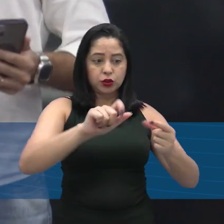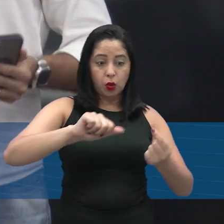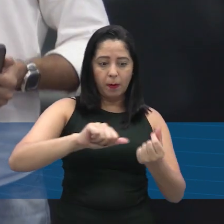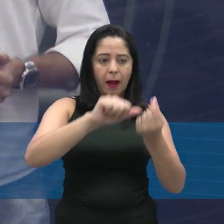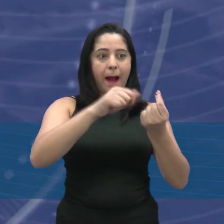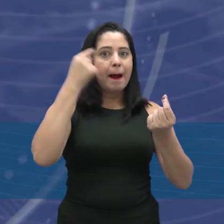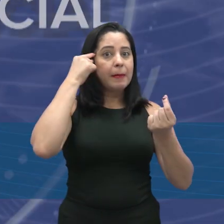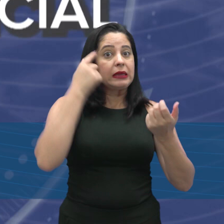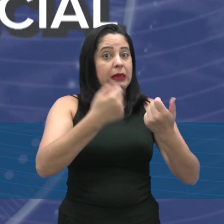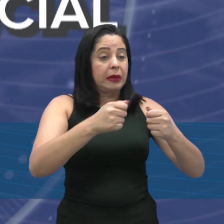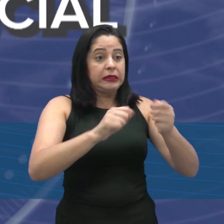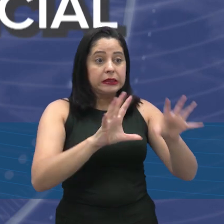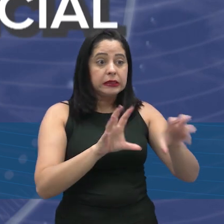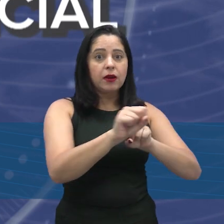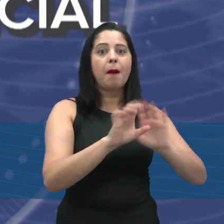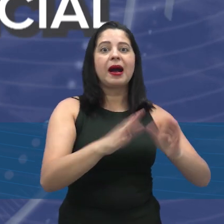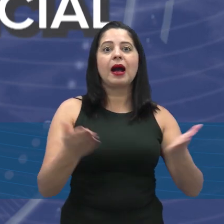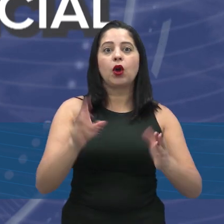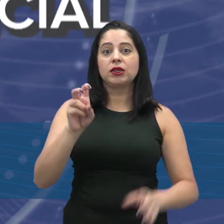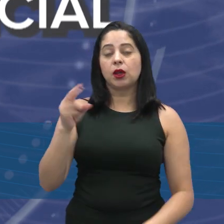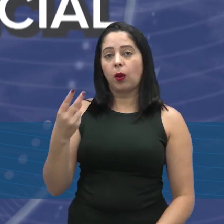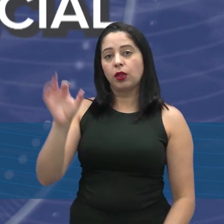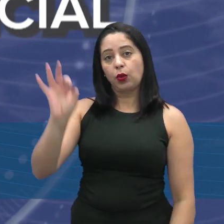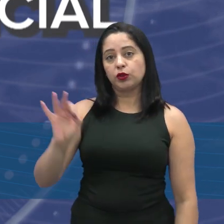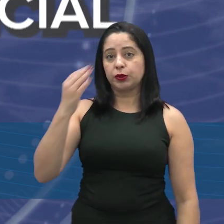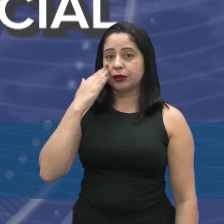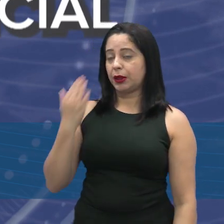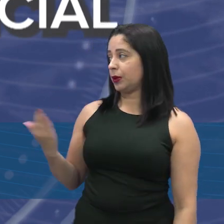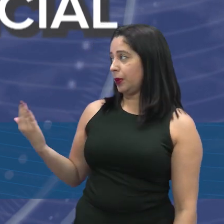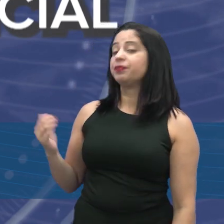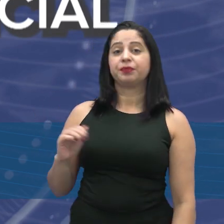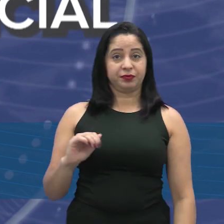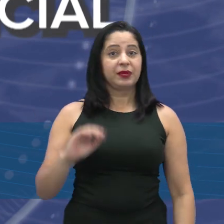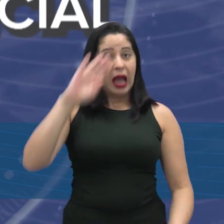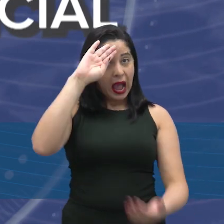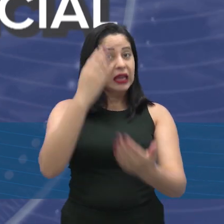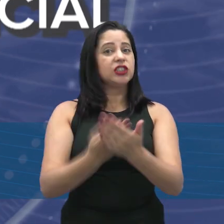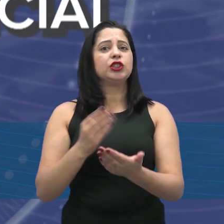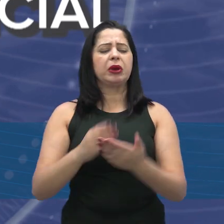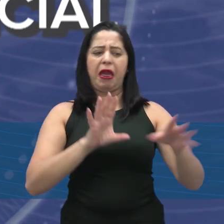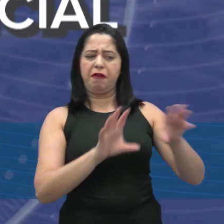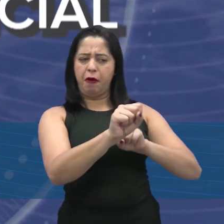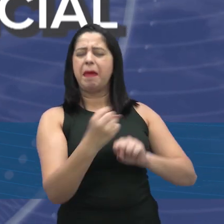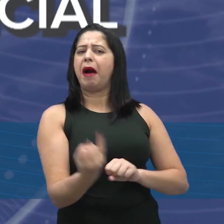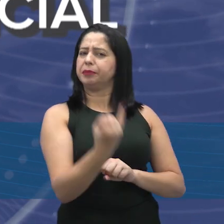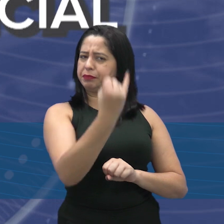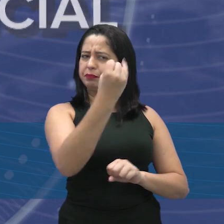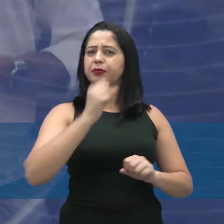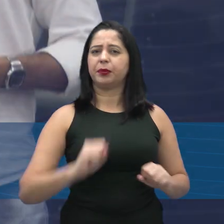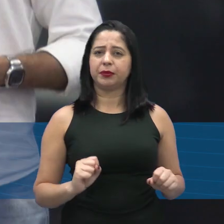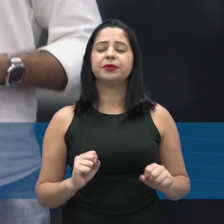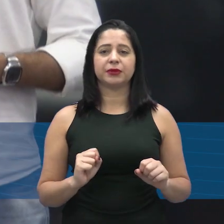porém, atualmente, apenas 52% das pessoas acreditam que o diploma é essencial.